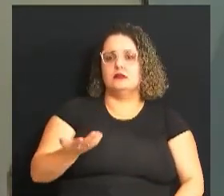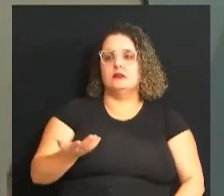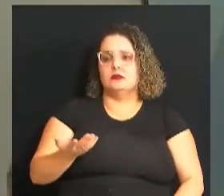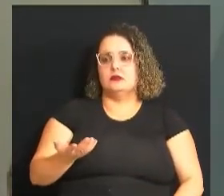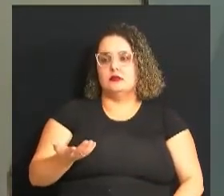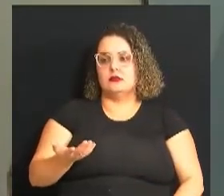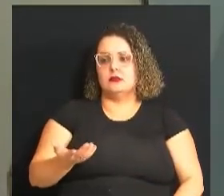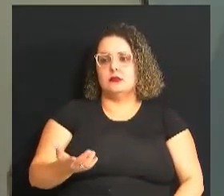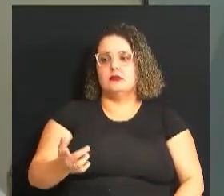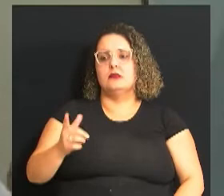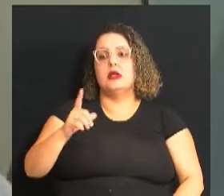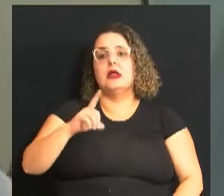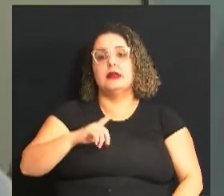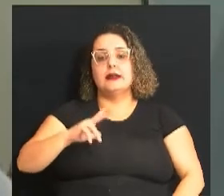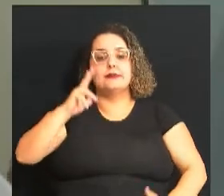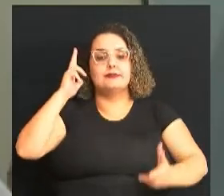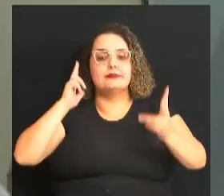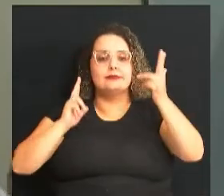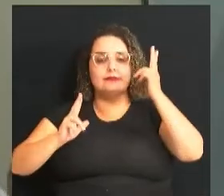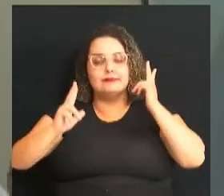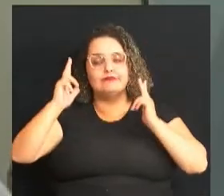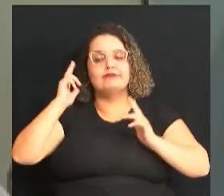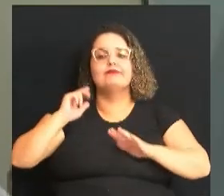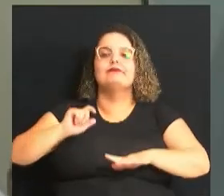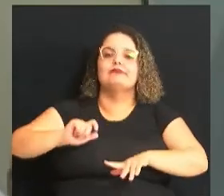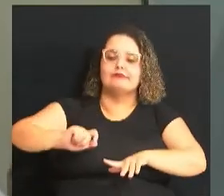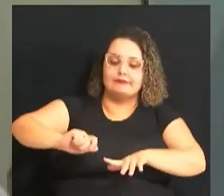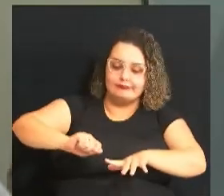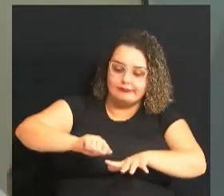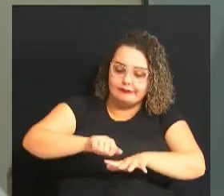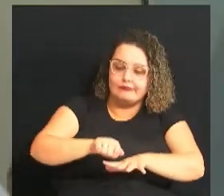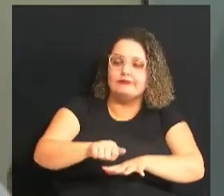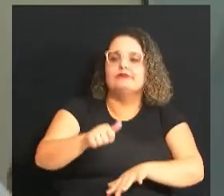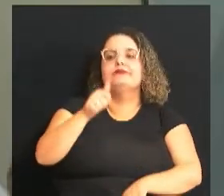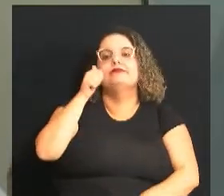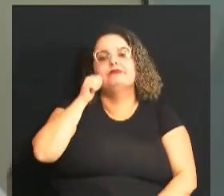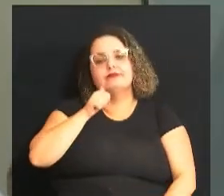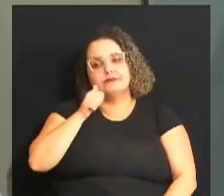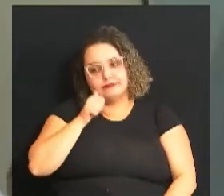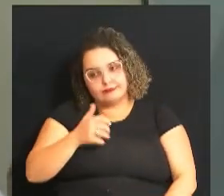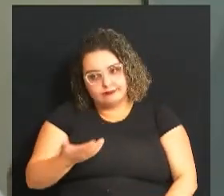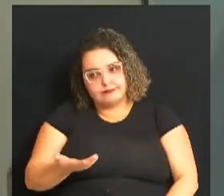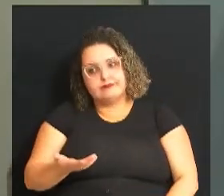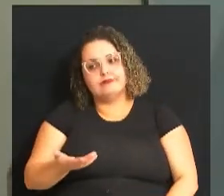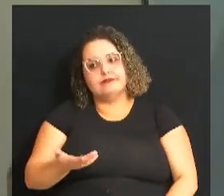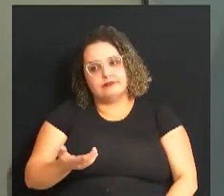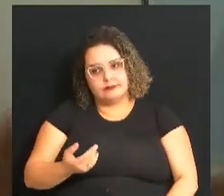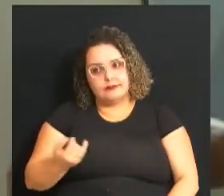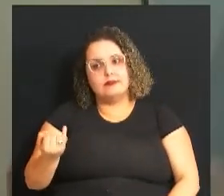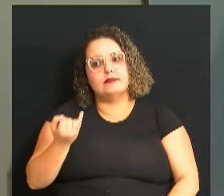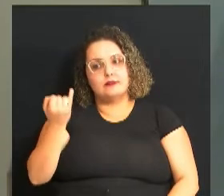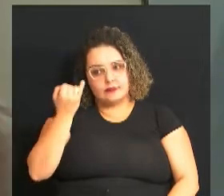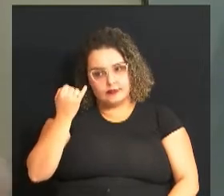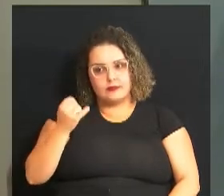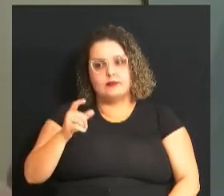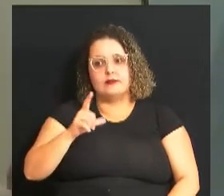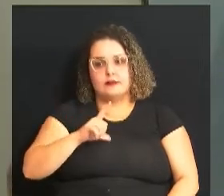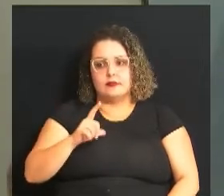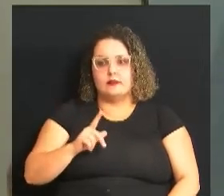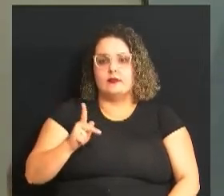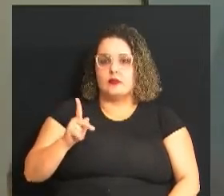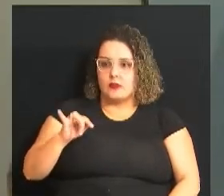tem o salão. Então, para a mulher, isso é uma coisa que vale a pena a gente ter o nosso kit